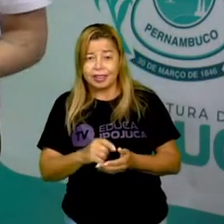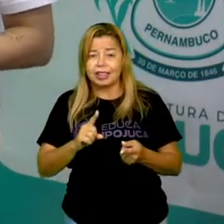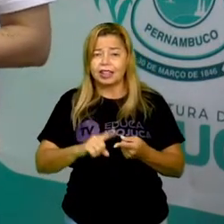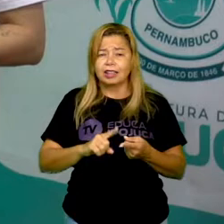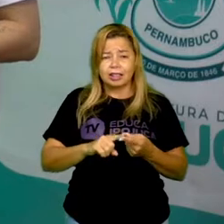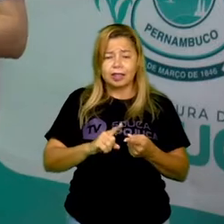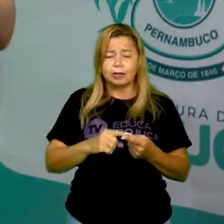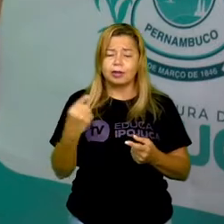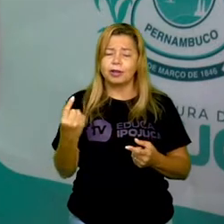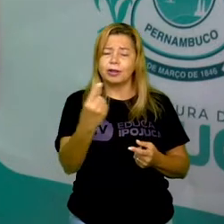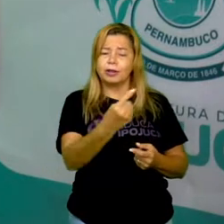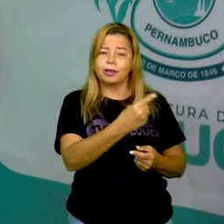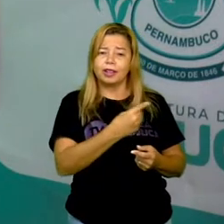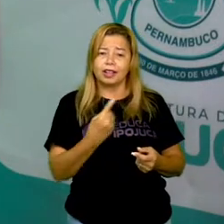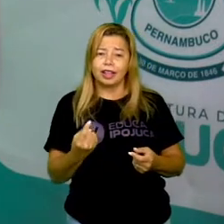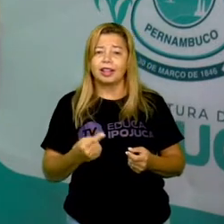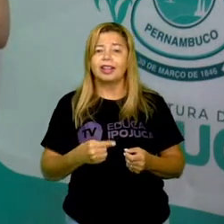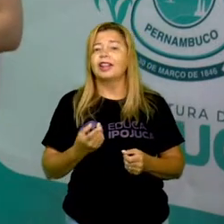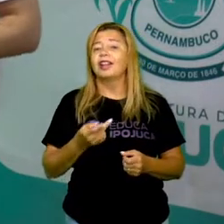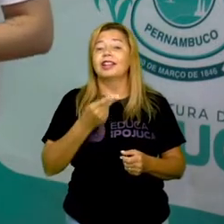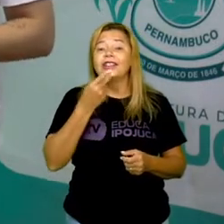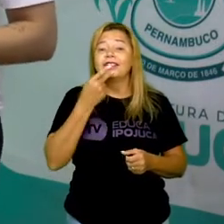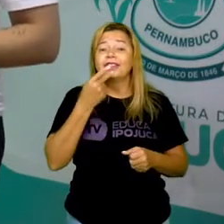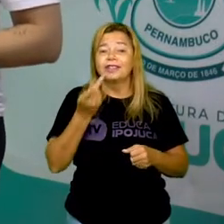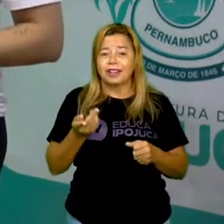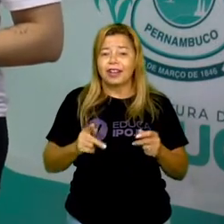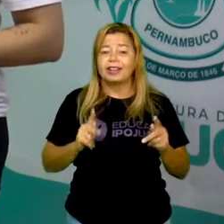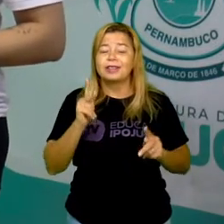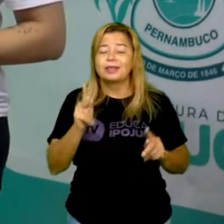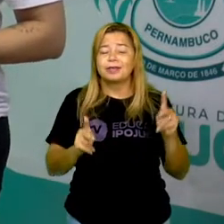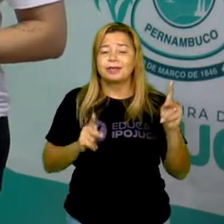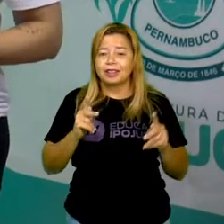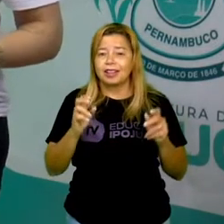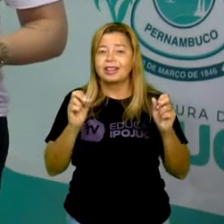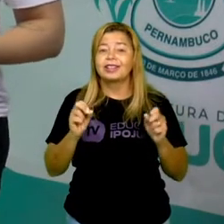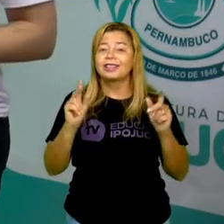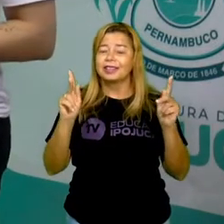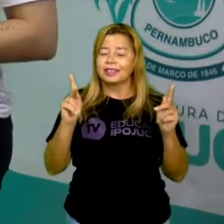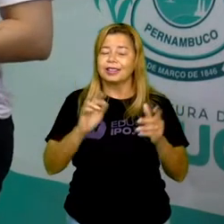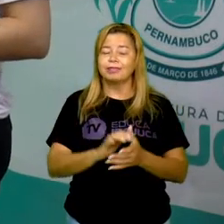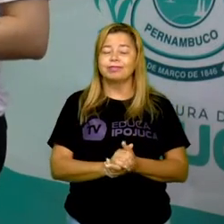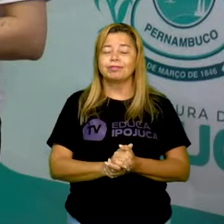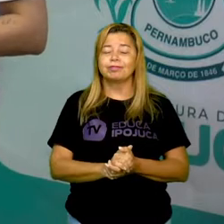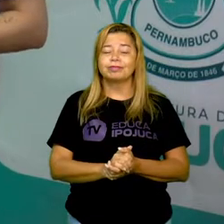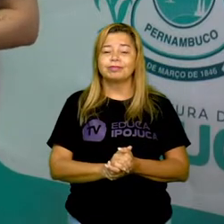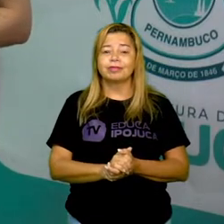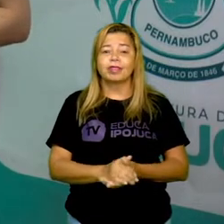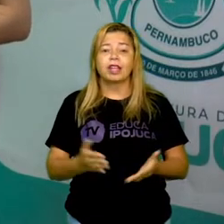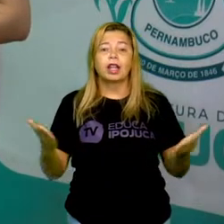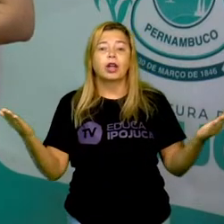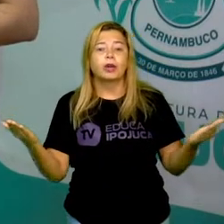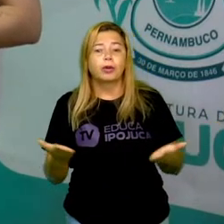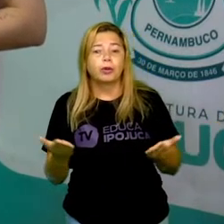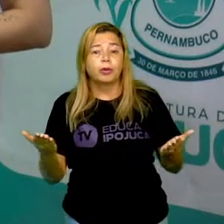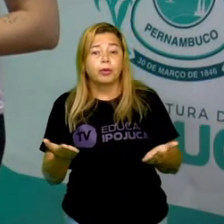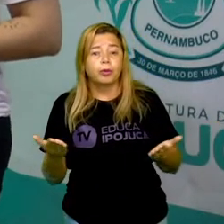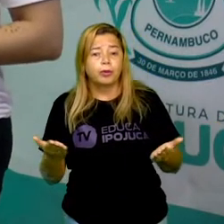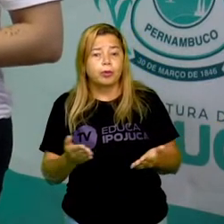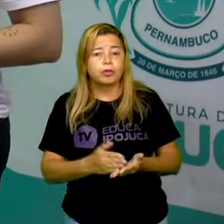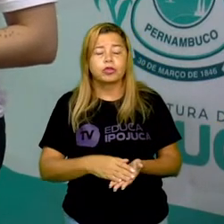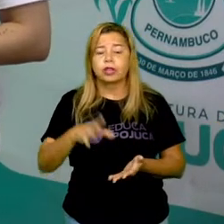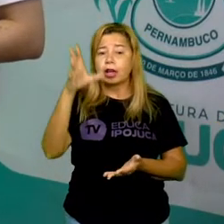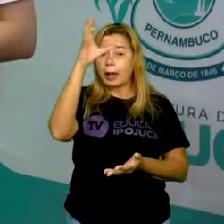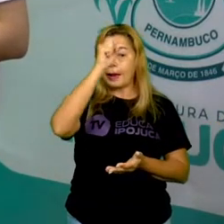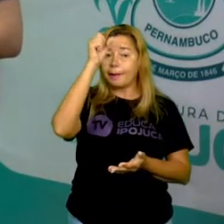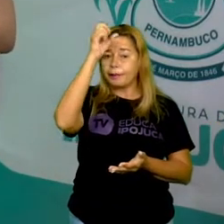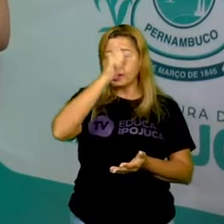leitura de contos populares. Tenho certeza que vai ser muito divertido, ok, pessoal? Na aula de hoje, nós vamos ativar os nossos saberes prévios